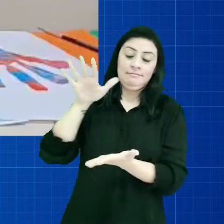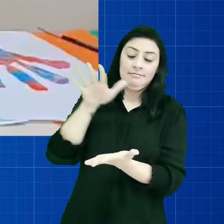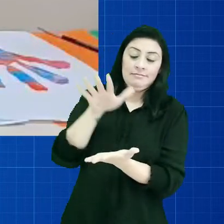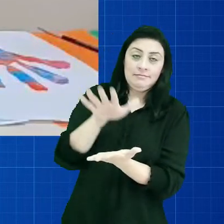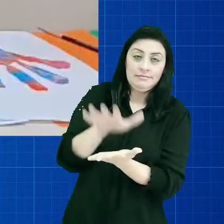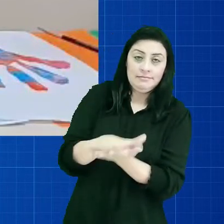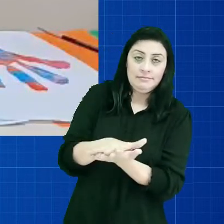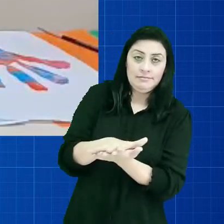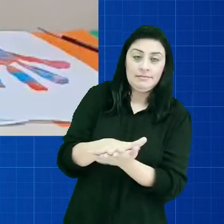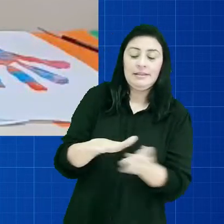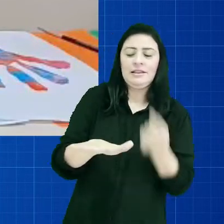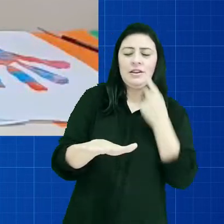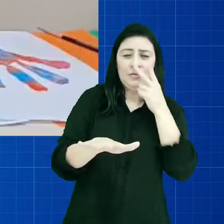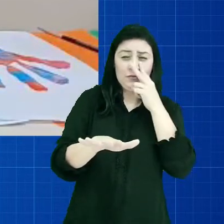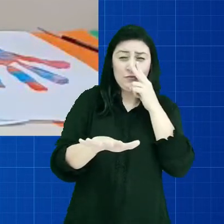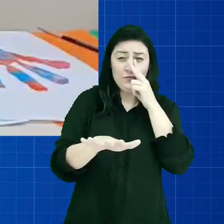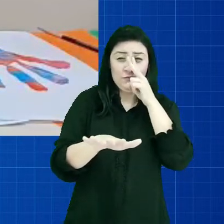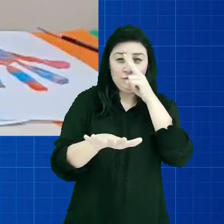E